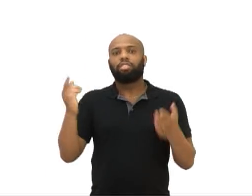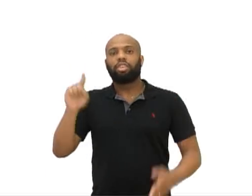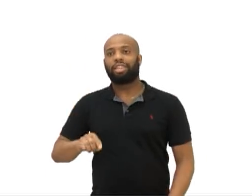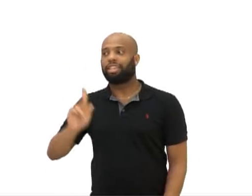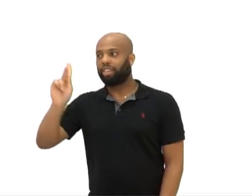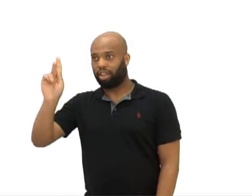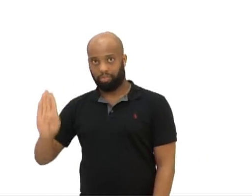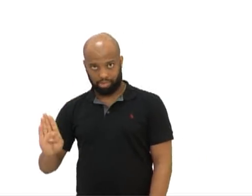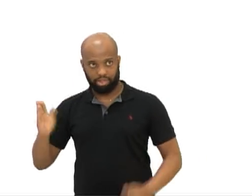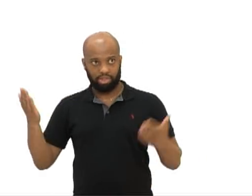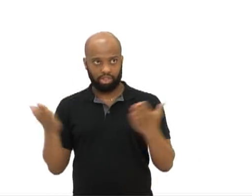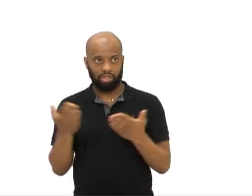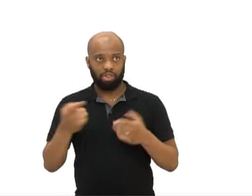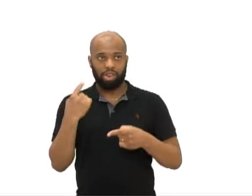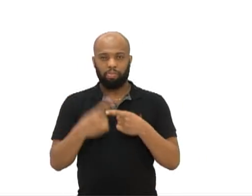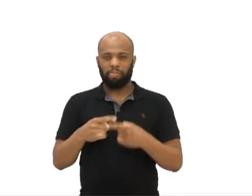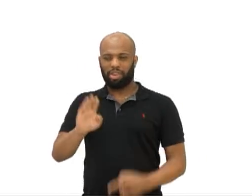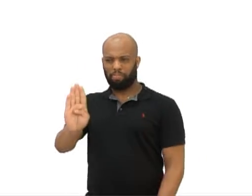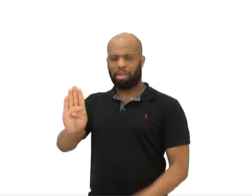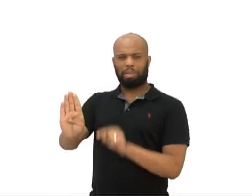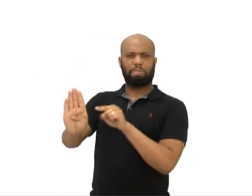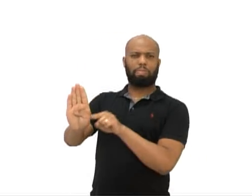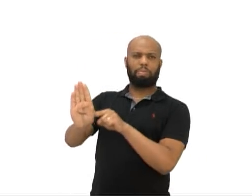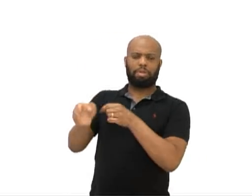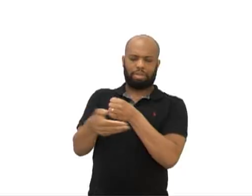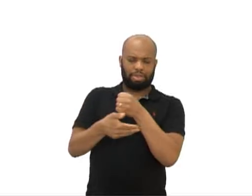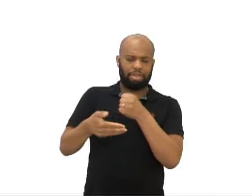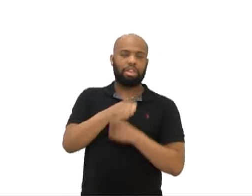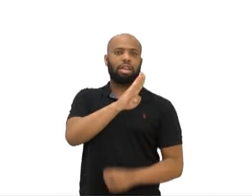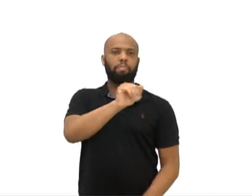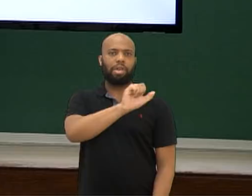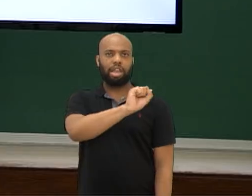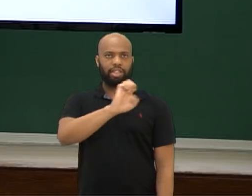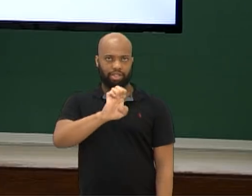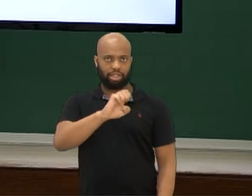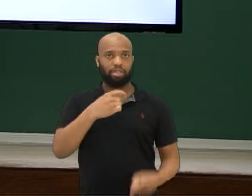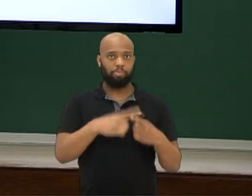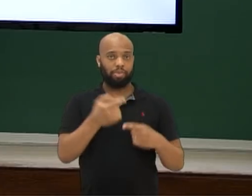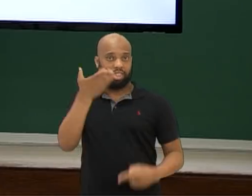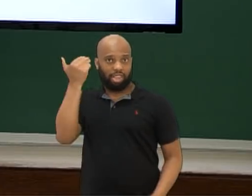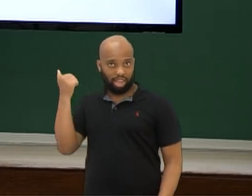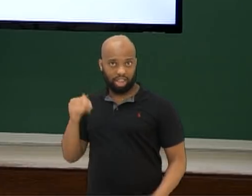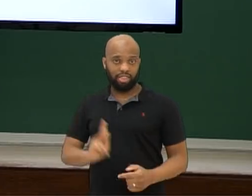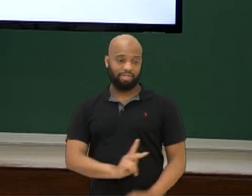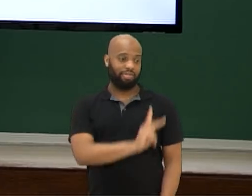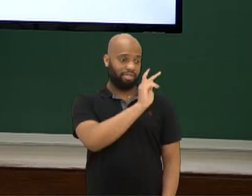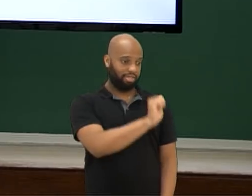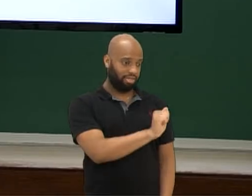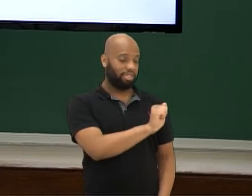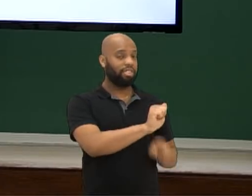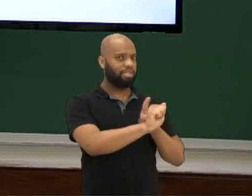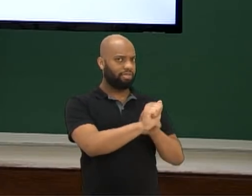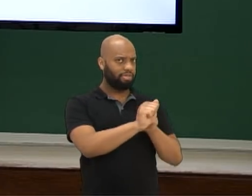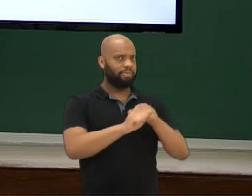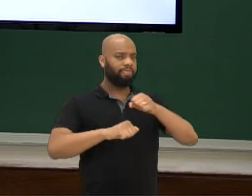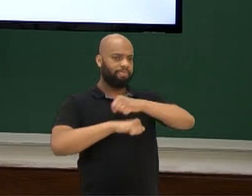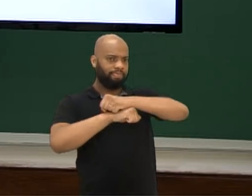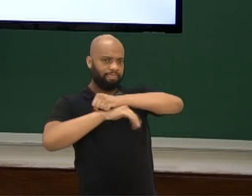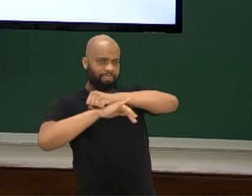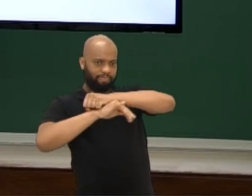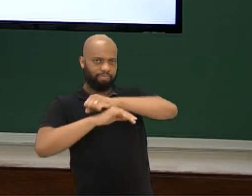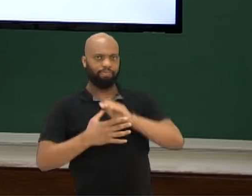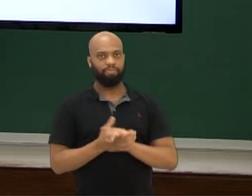agora do Kb, B de base. No slide anterior, falamos sobre o Ka, A de ácido. Tá